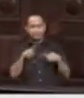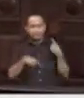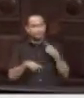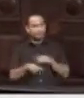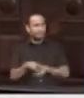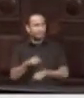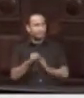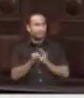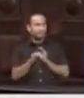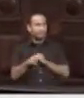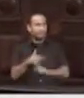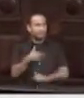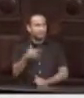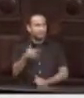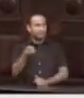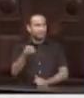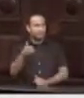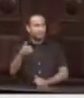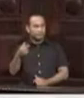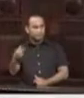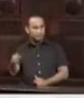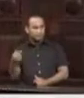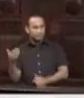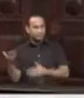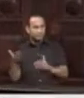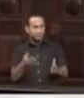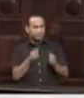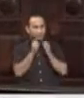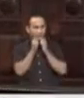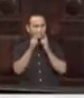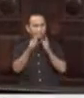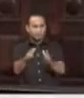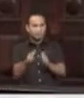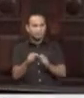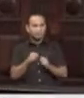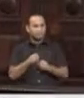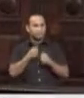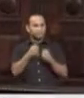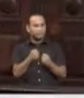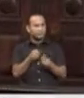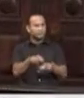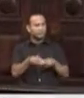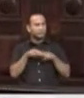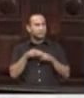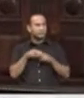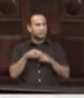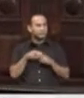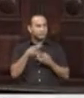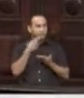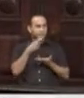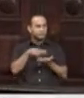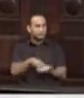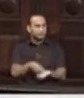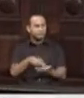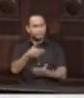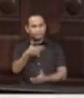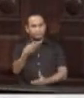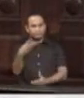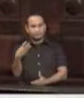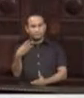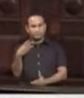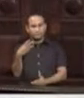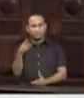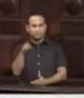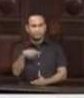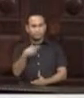3088 de 2017, enviado para essa casa pelo Poder Executivo, através da mensagem 23 de 2017.